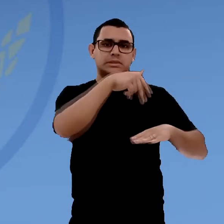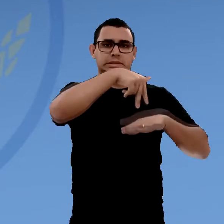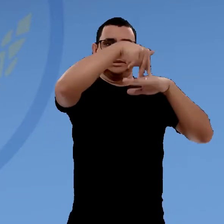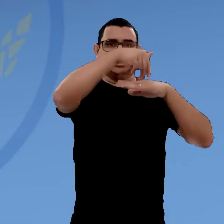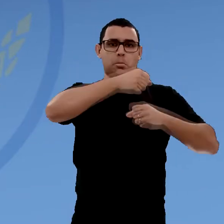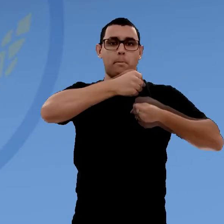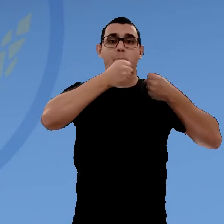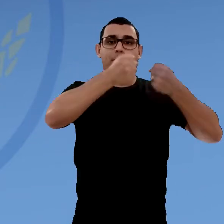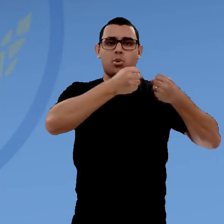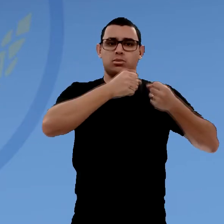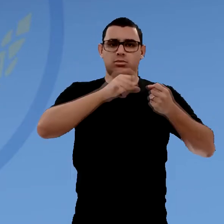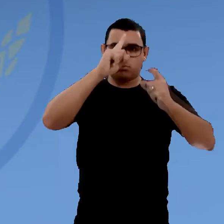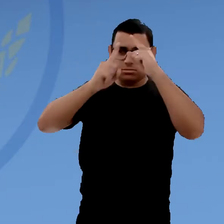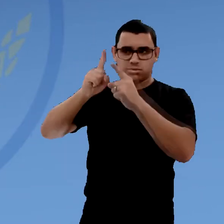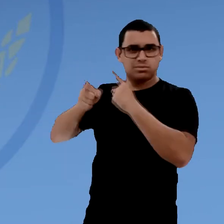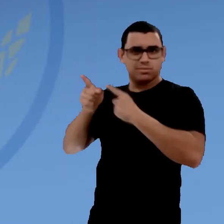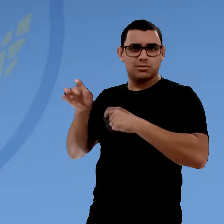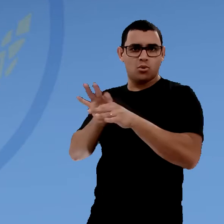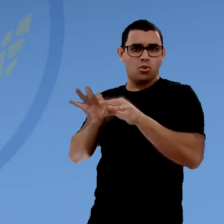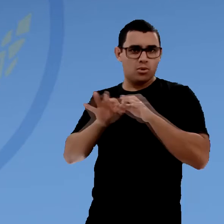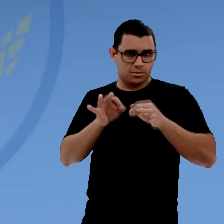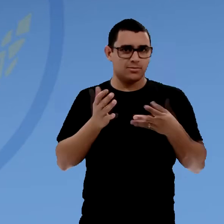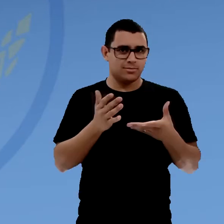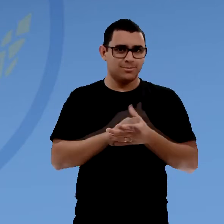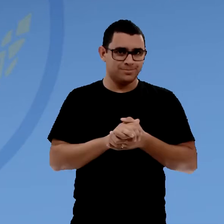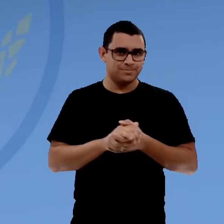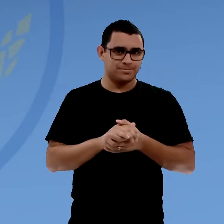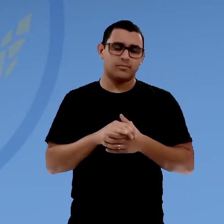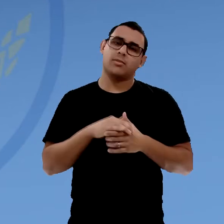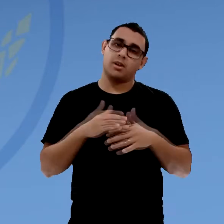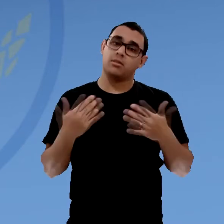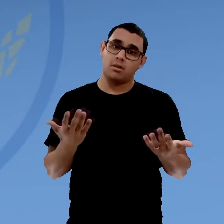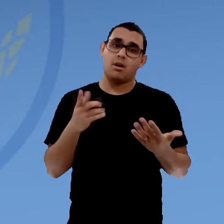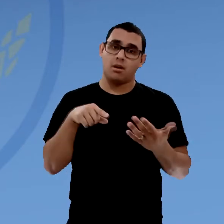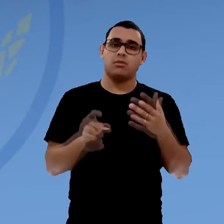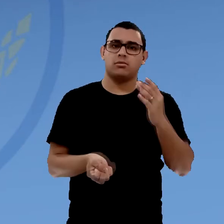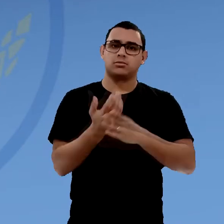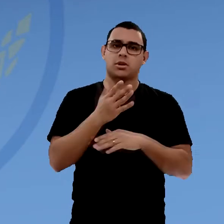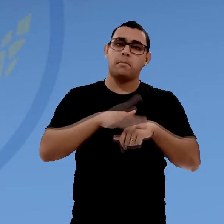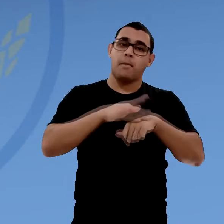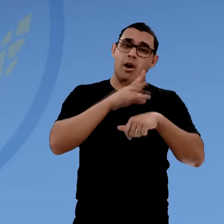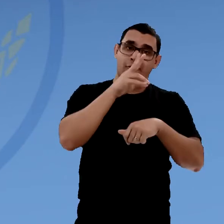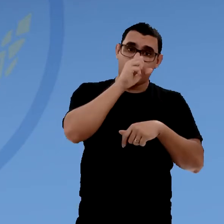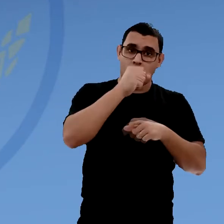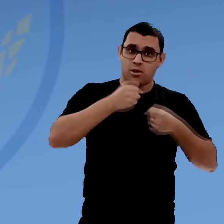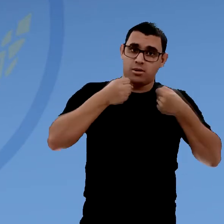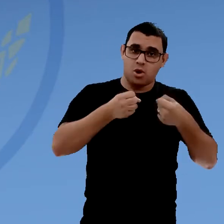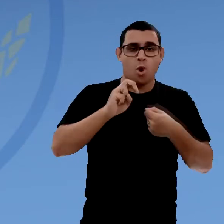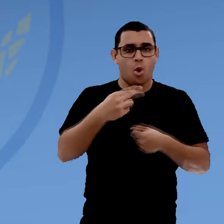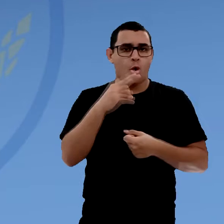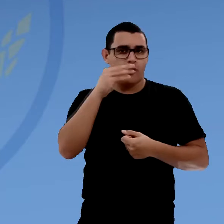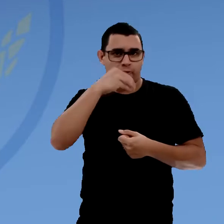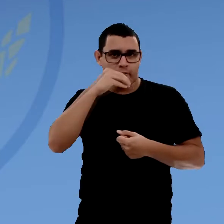importância e posição social, o indivíduo vai ter menor ou maior poder sobre os demais dentro